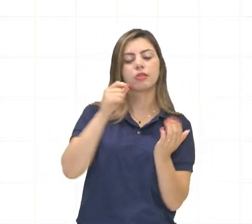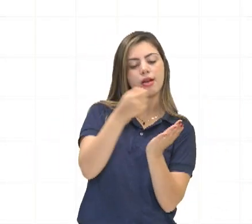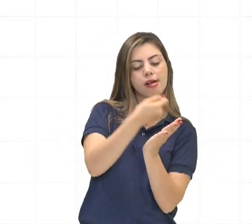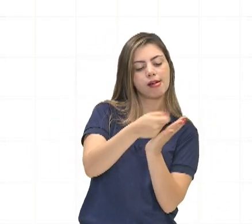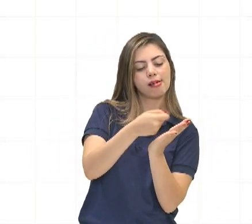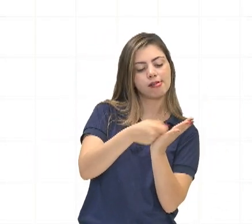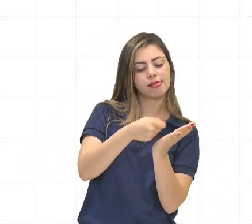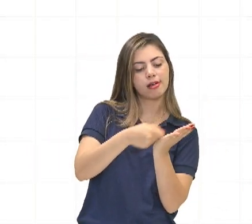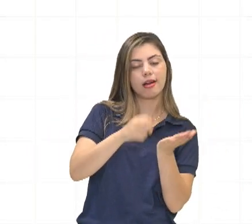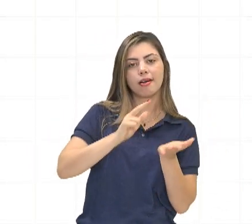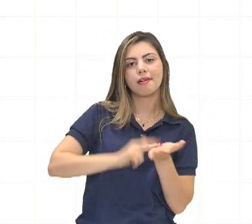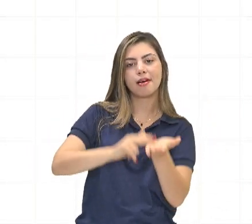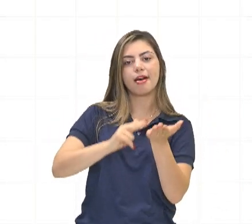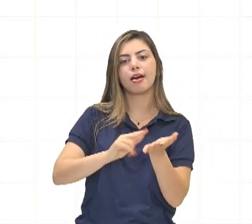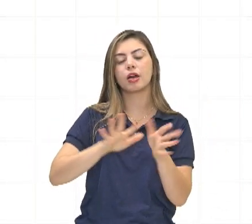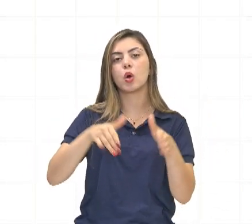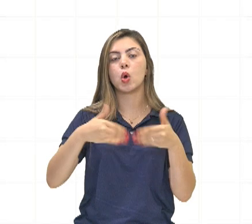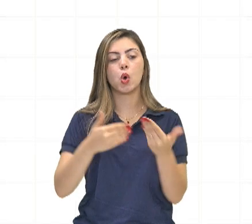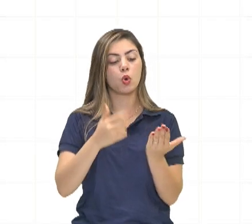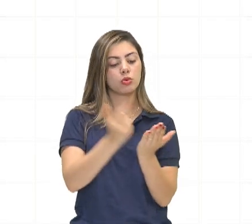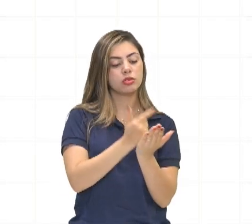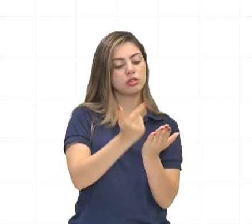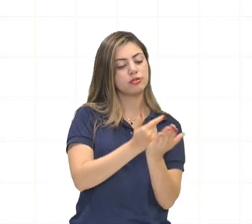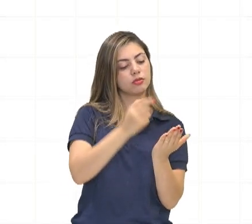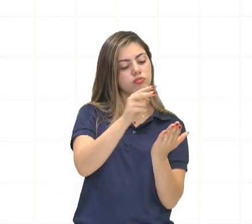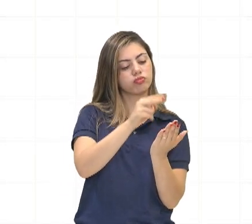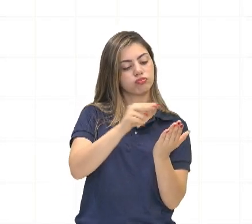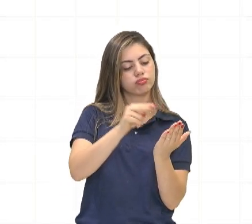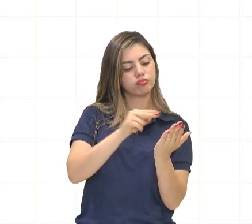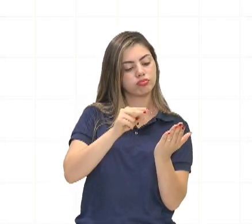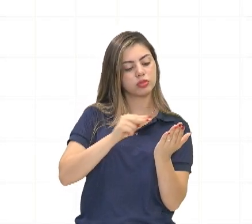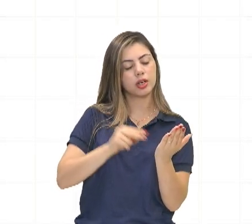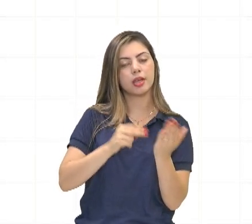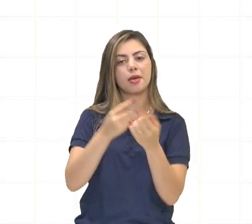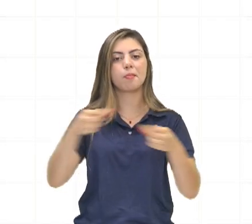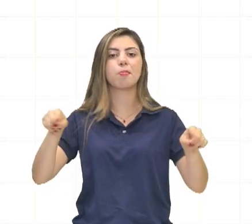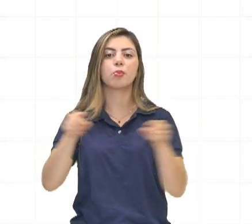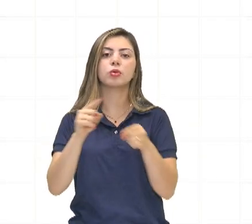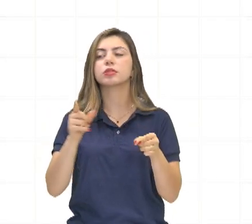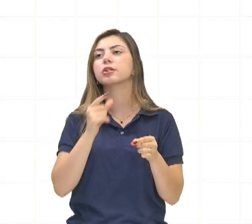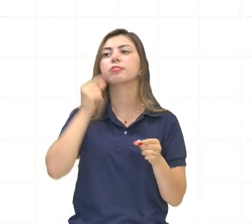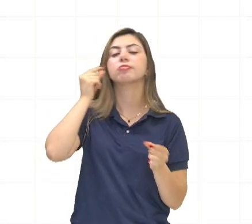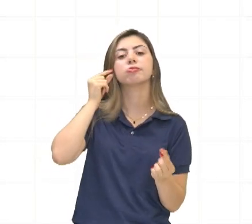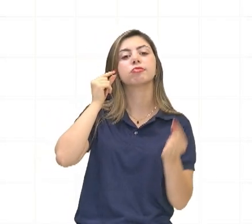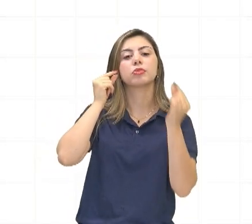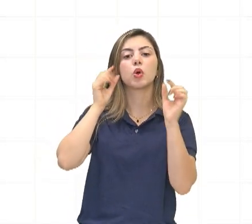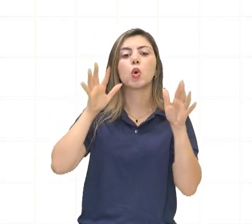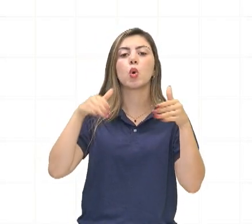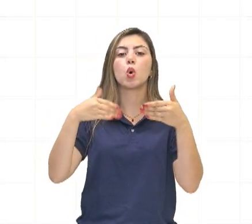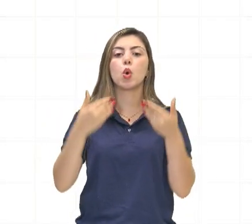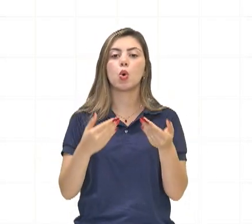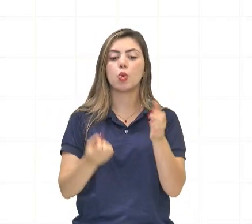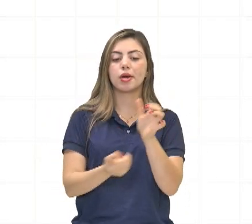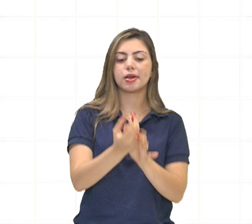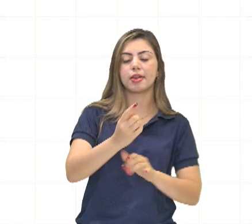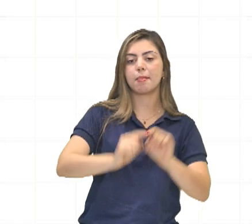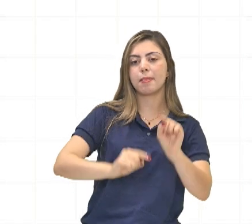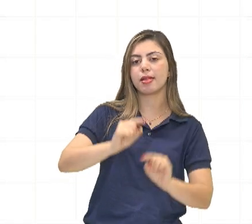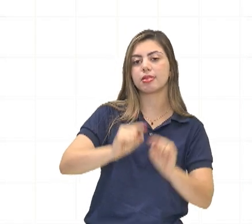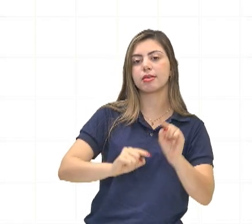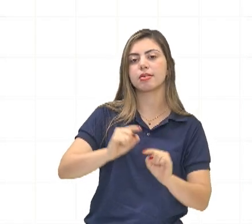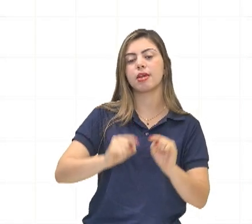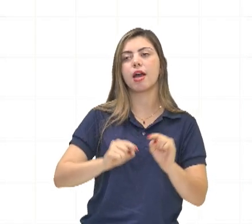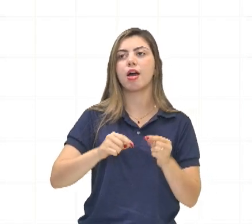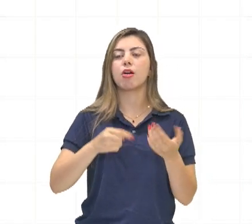cartas, leem livros, ouvem músicas, criam objetos, né, ou até mesmo pintam